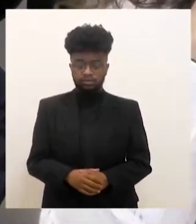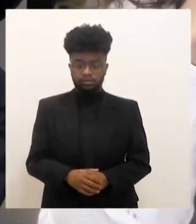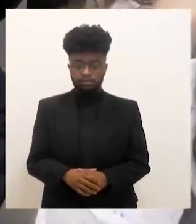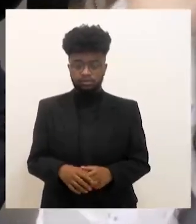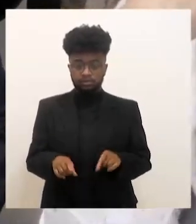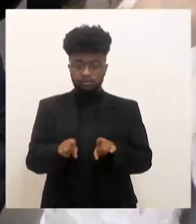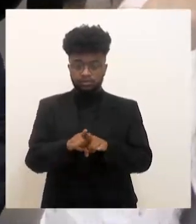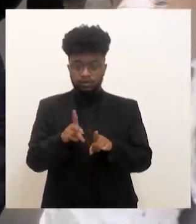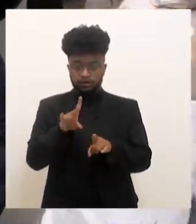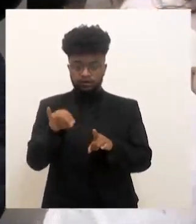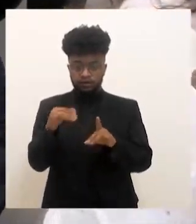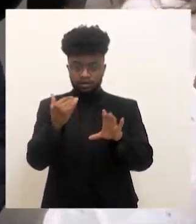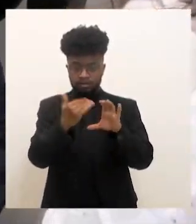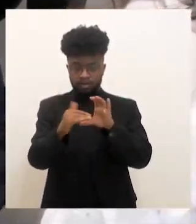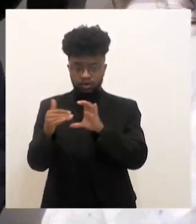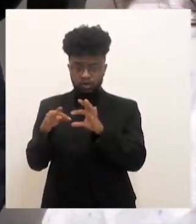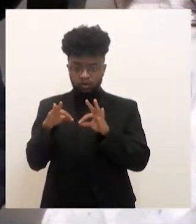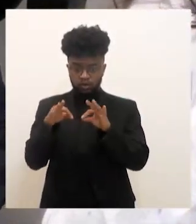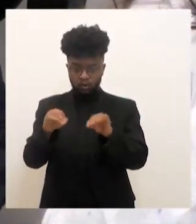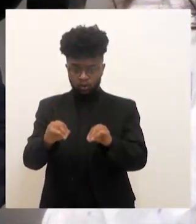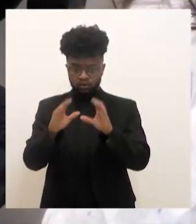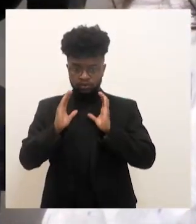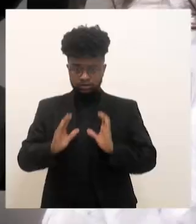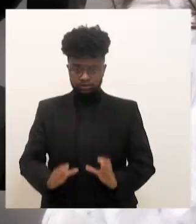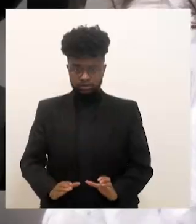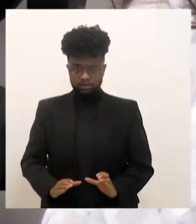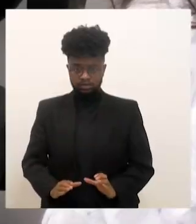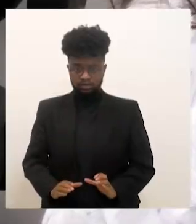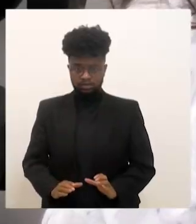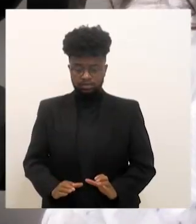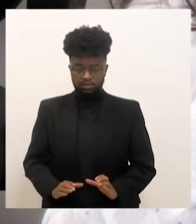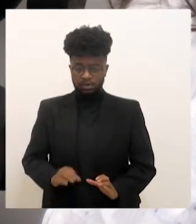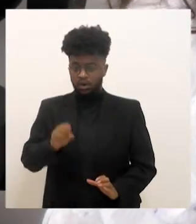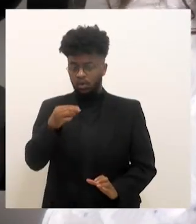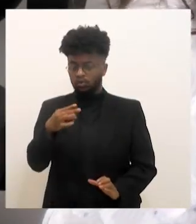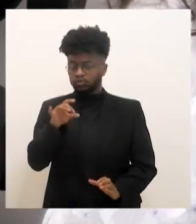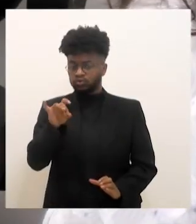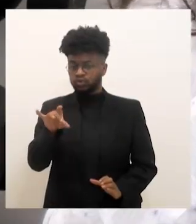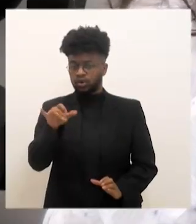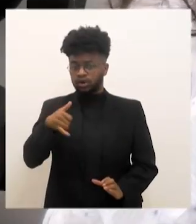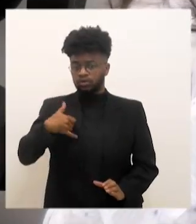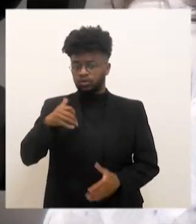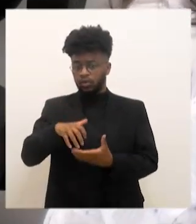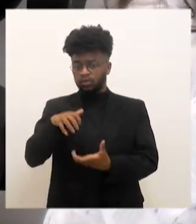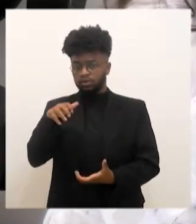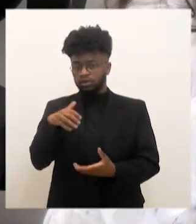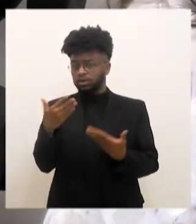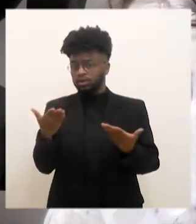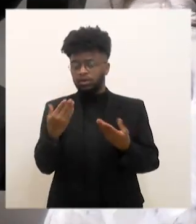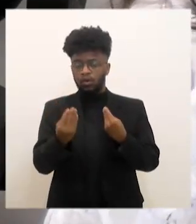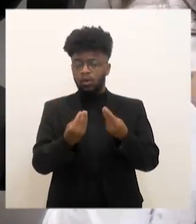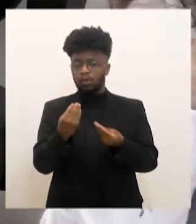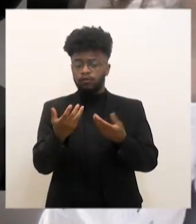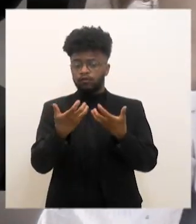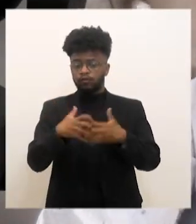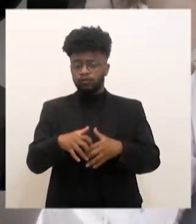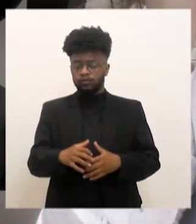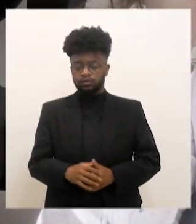enviada para todos os cidadãos? Ou apenas para as pessoas idosas? E como que isso seria?